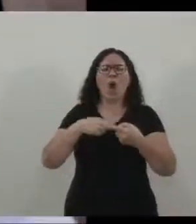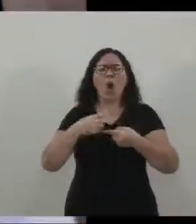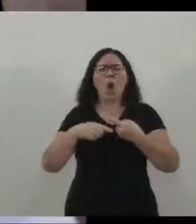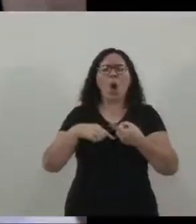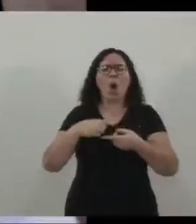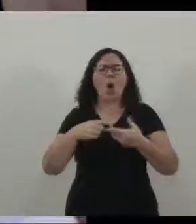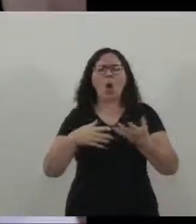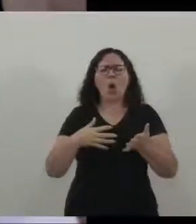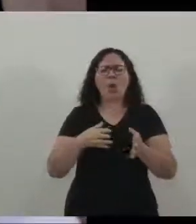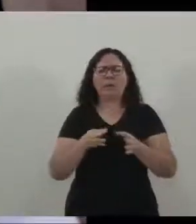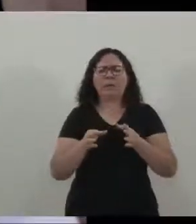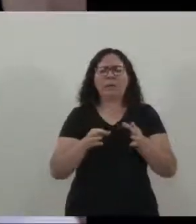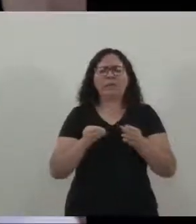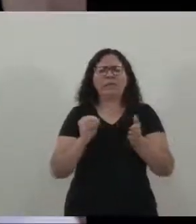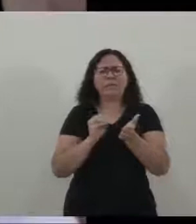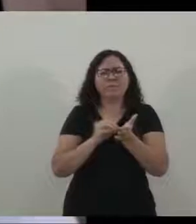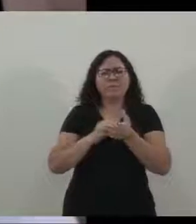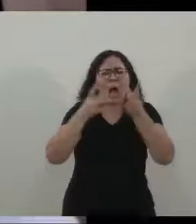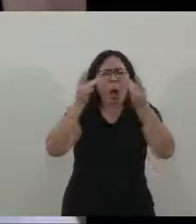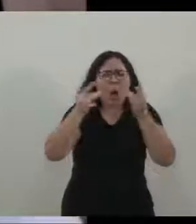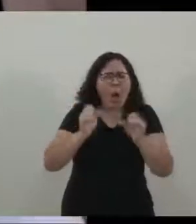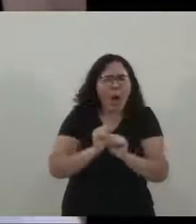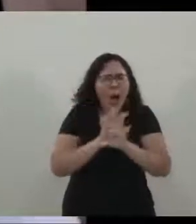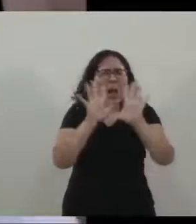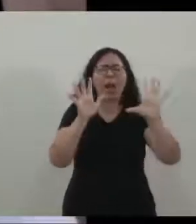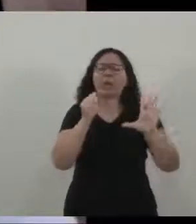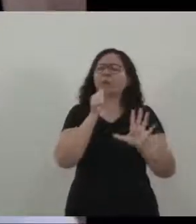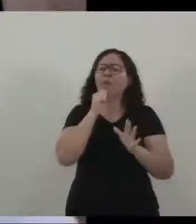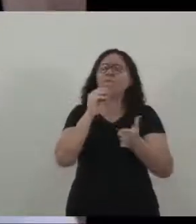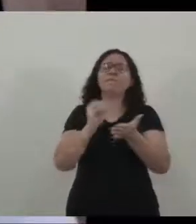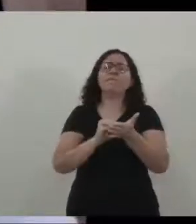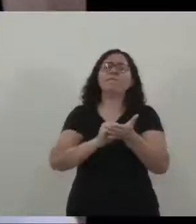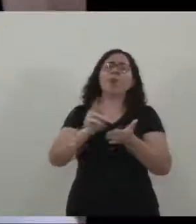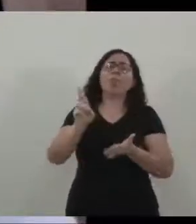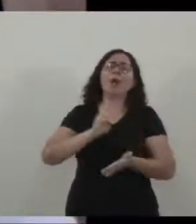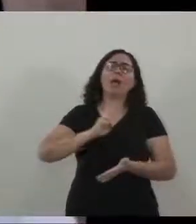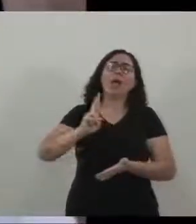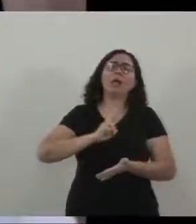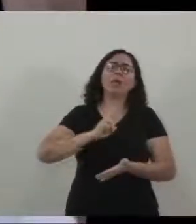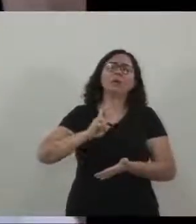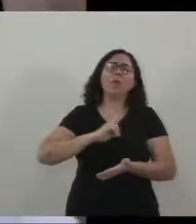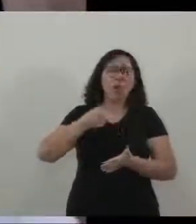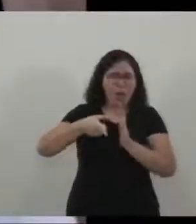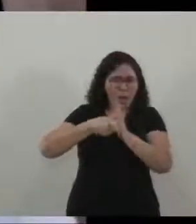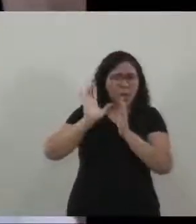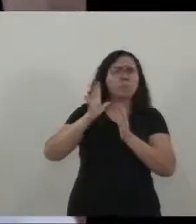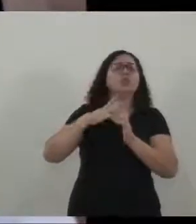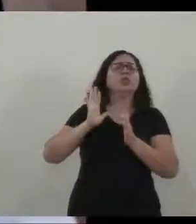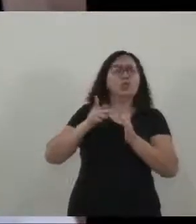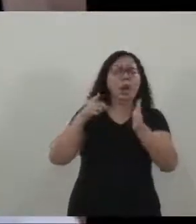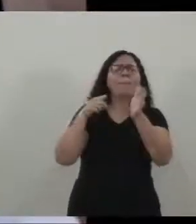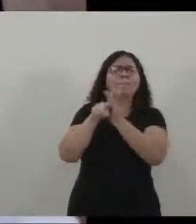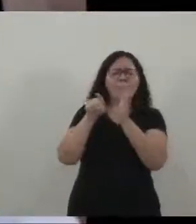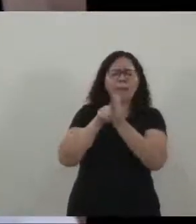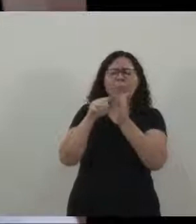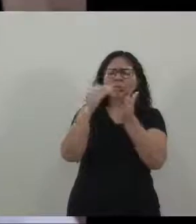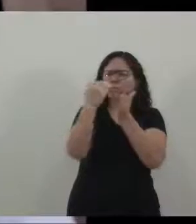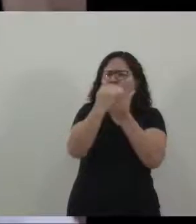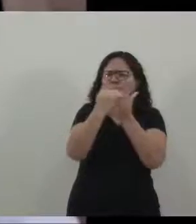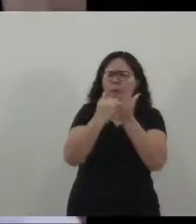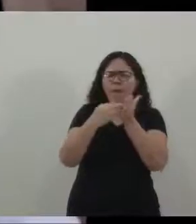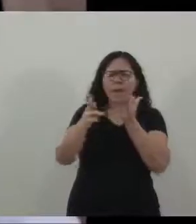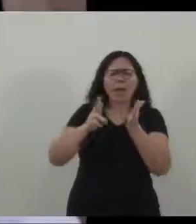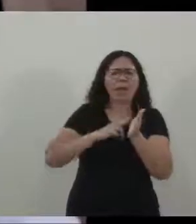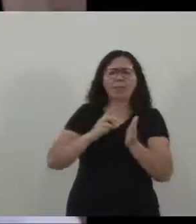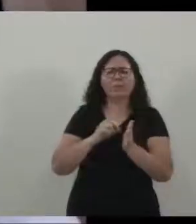dos secretários. Não trouxeram as respostas que já estavam antecipadas pelo requerimento. que já não